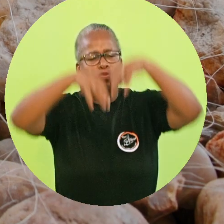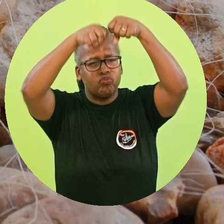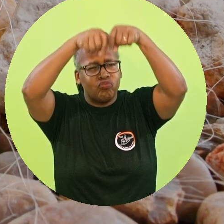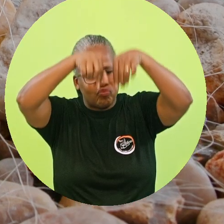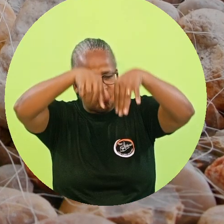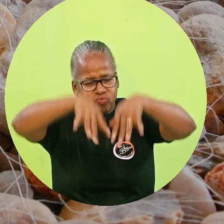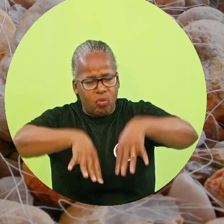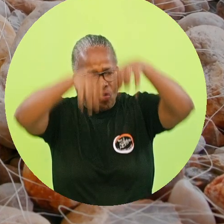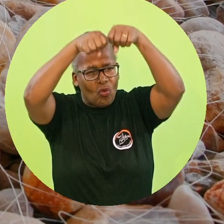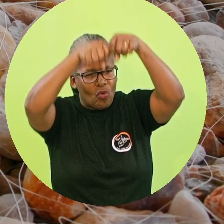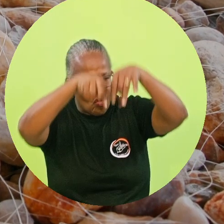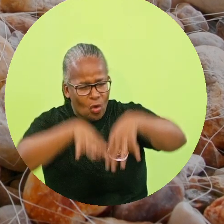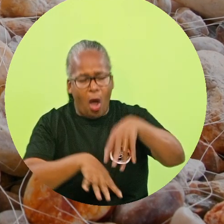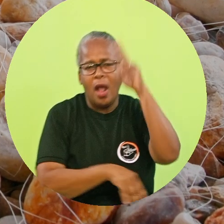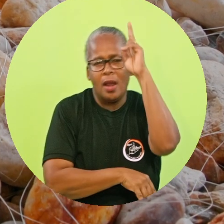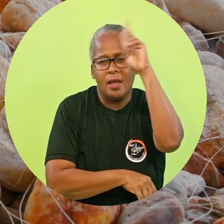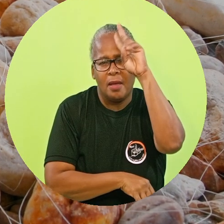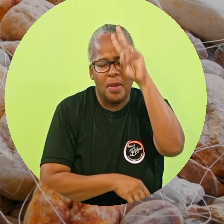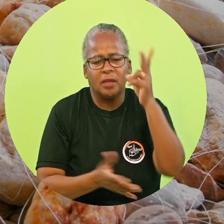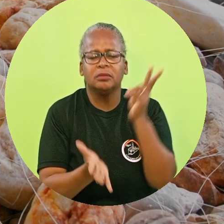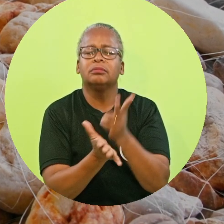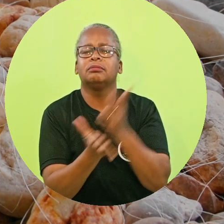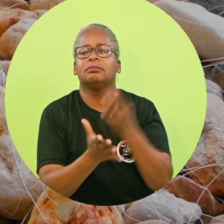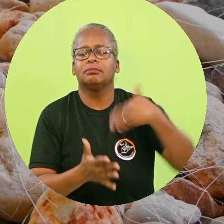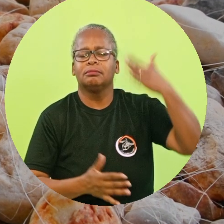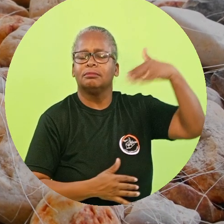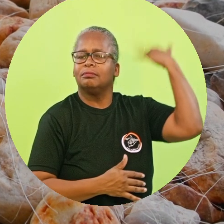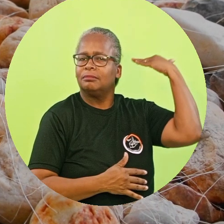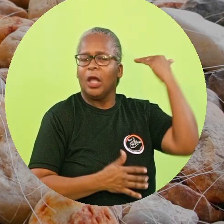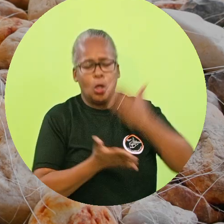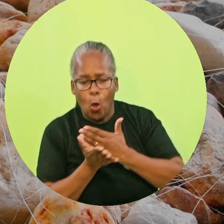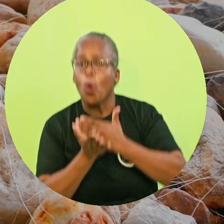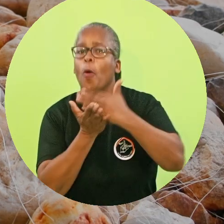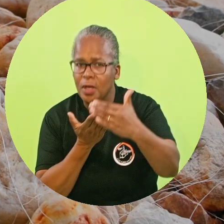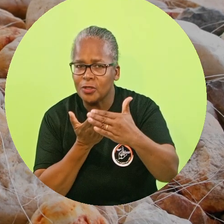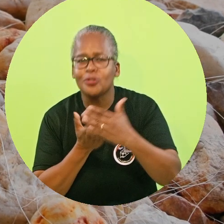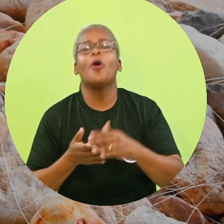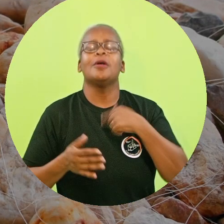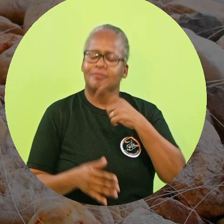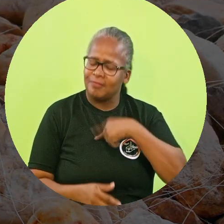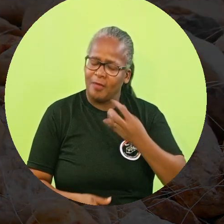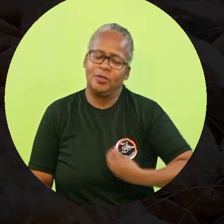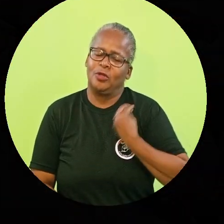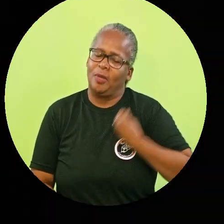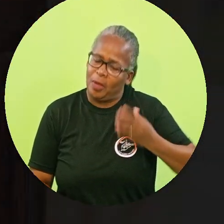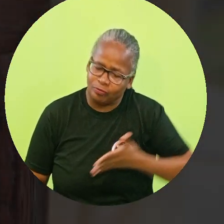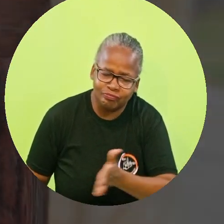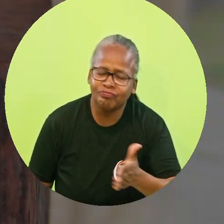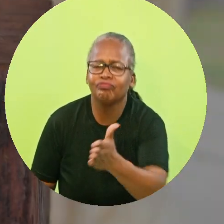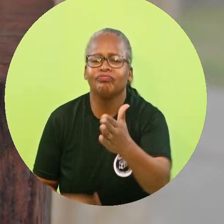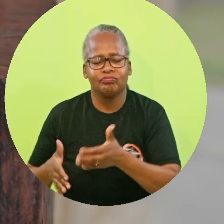sem intervenção, lembrando-nos de que certos processos, uma vez iniciados, seguem seu curso irreversível.